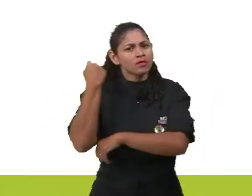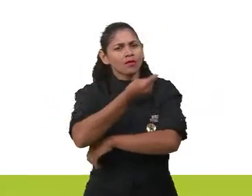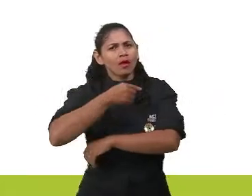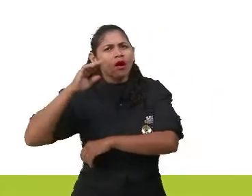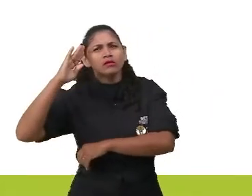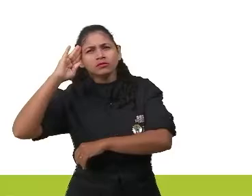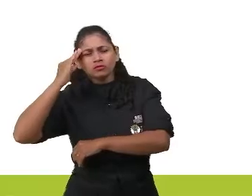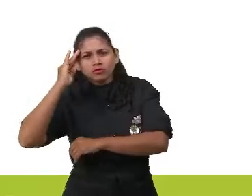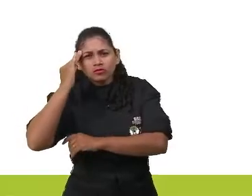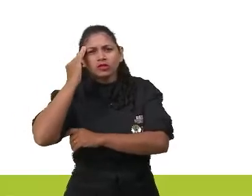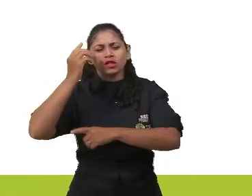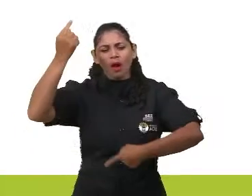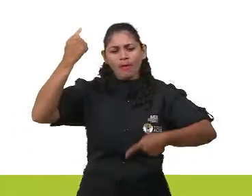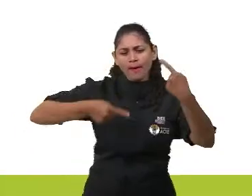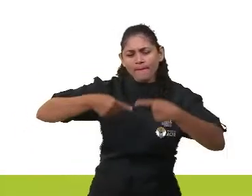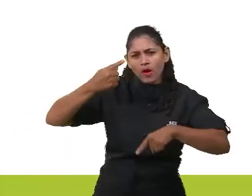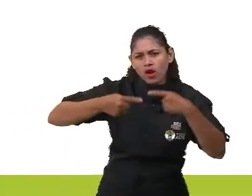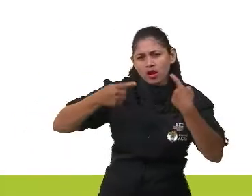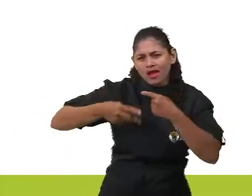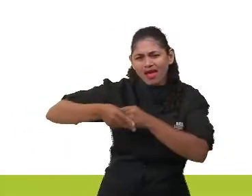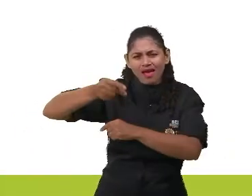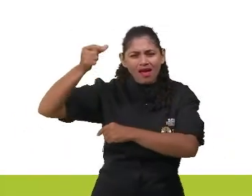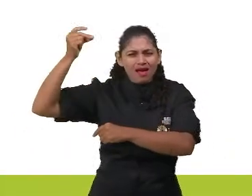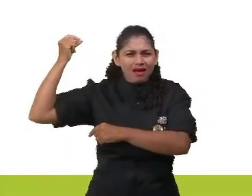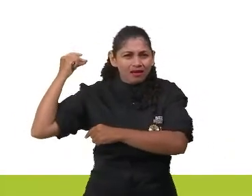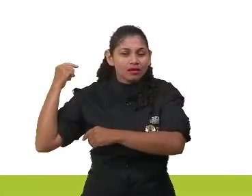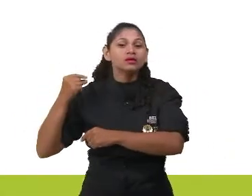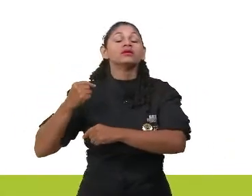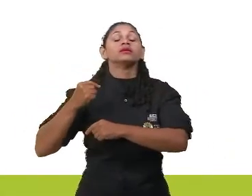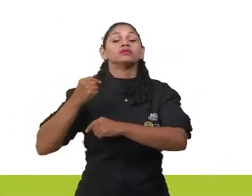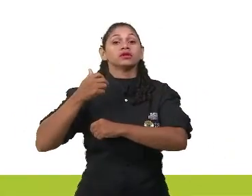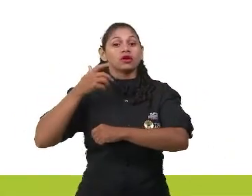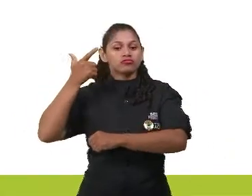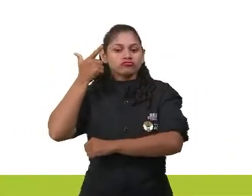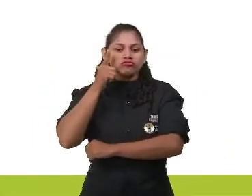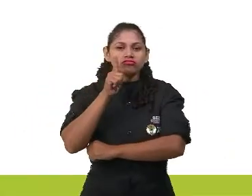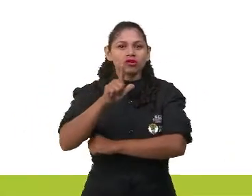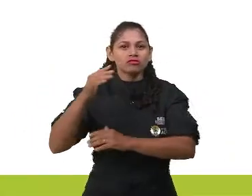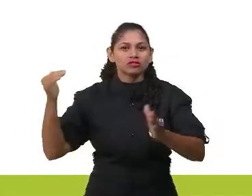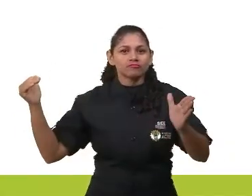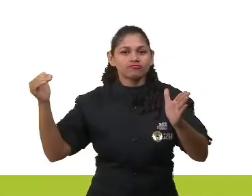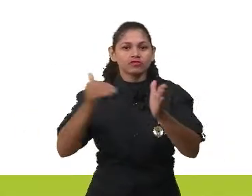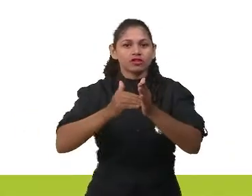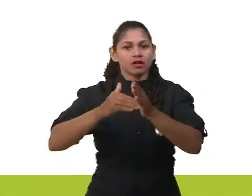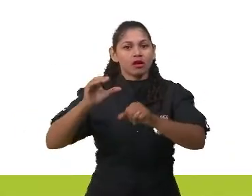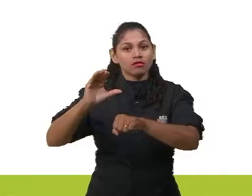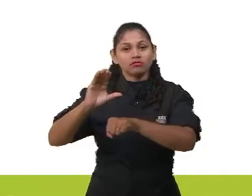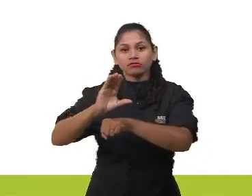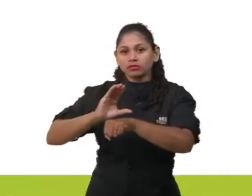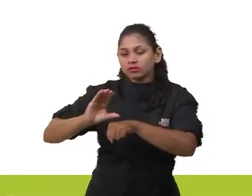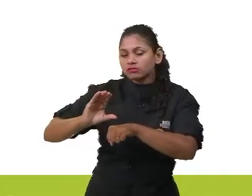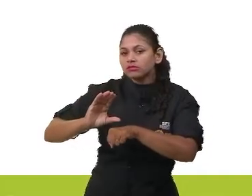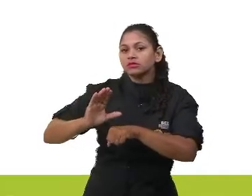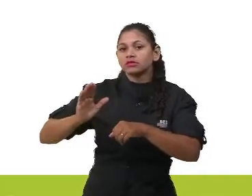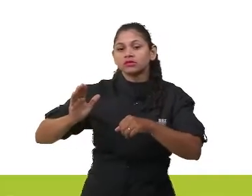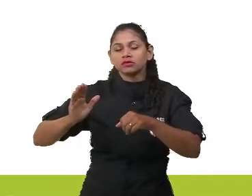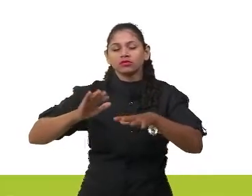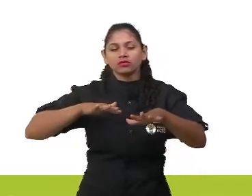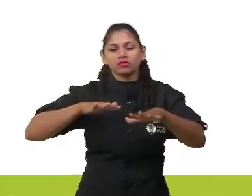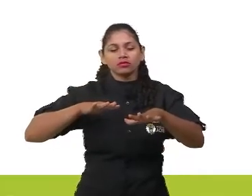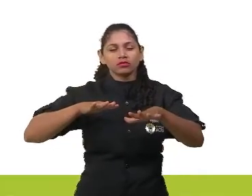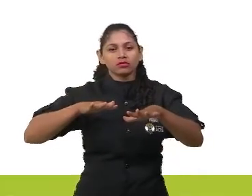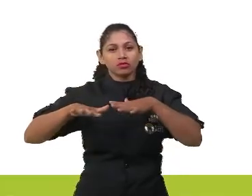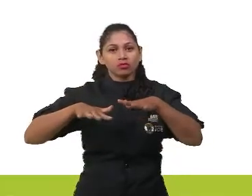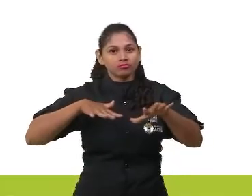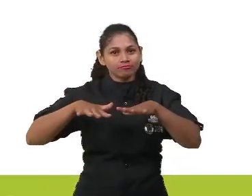entender as políticas que eram implementadas na época para a gente conseguir chegar à constituição do conceito de que foi esse movimento.